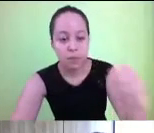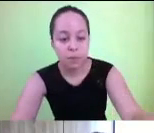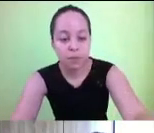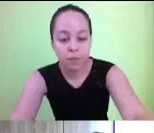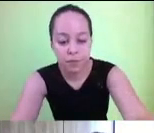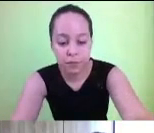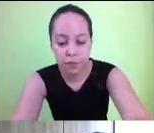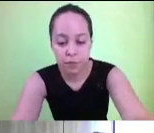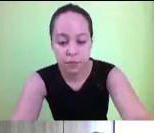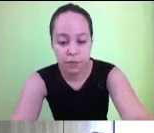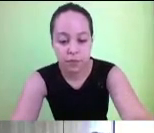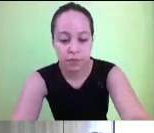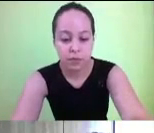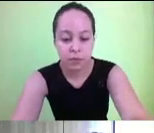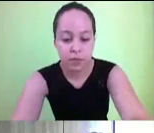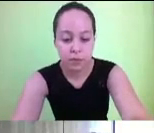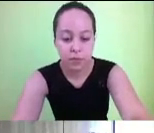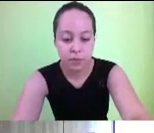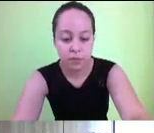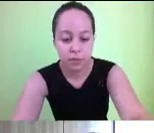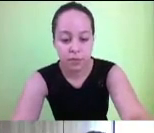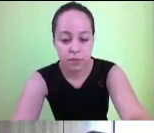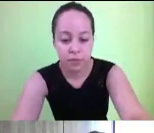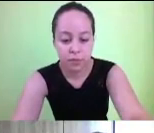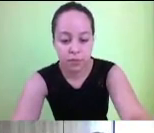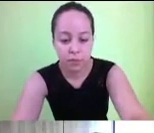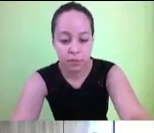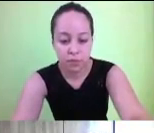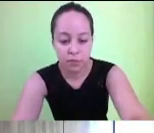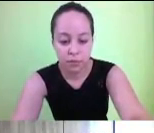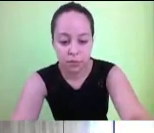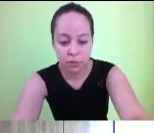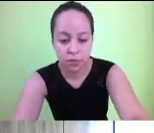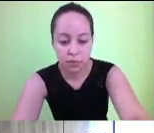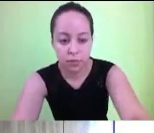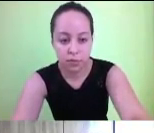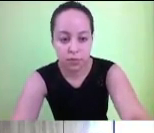Qual a previsão, Angélica, no cronograma da publicação? Eu acho que é